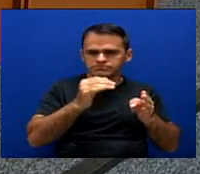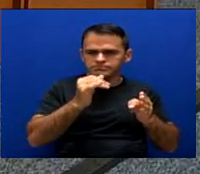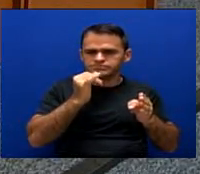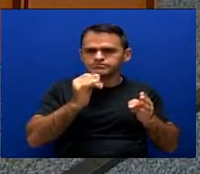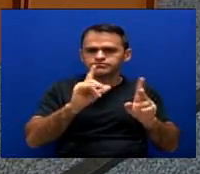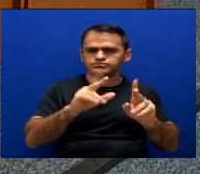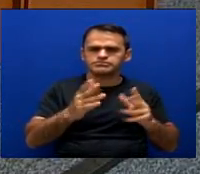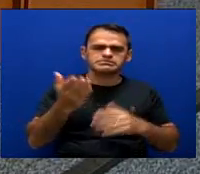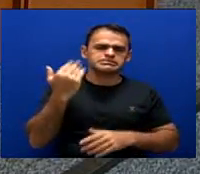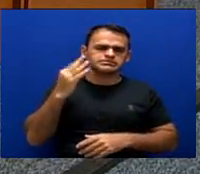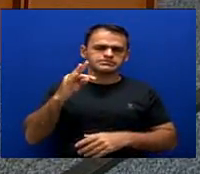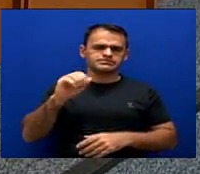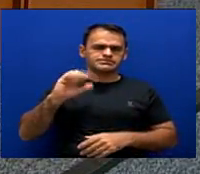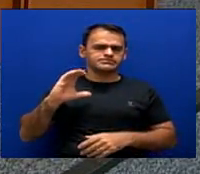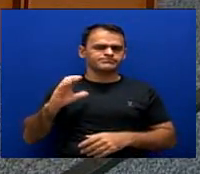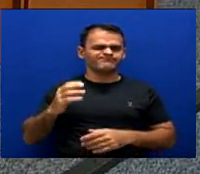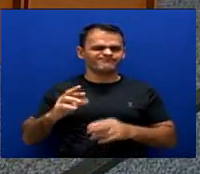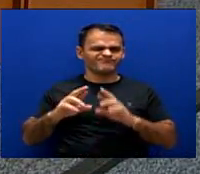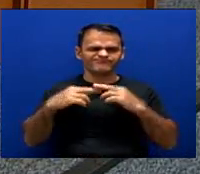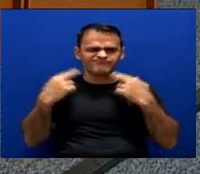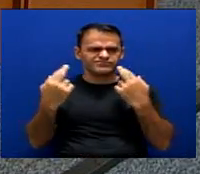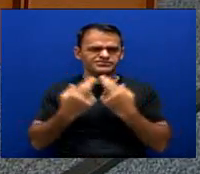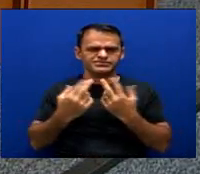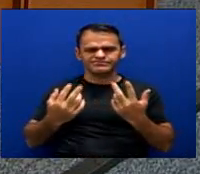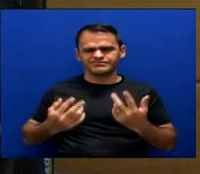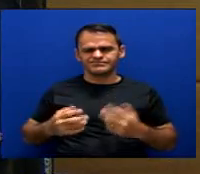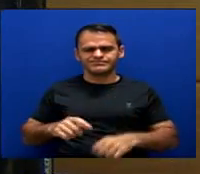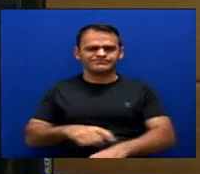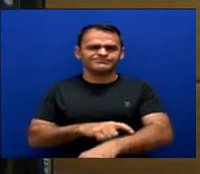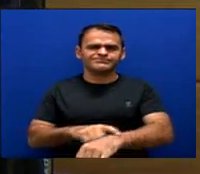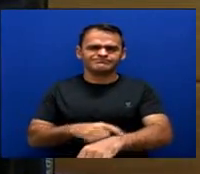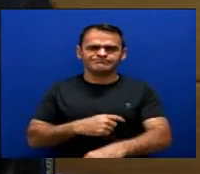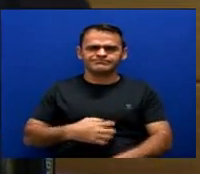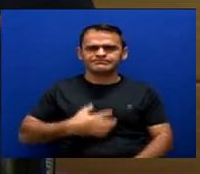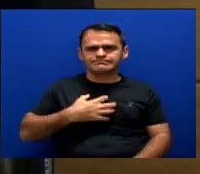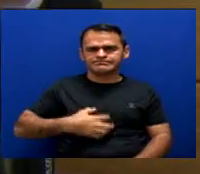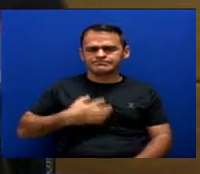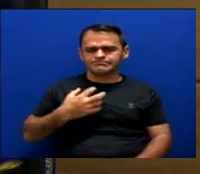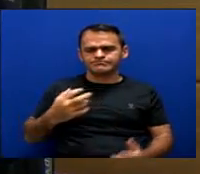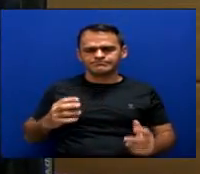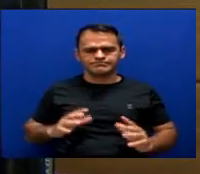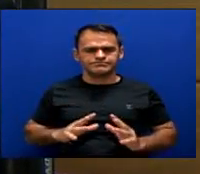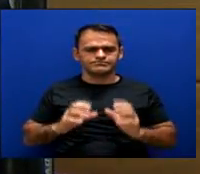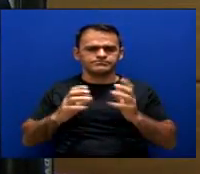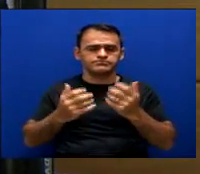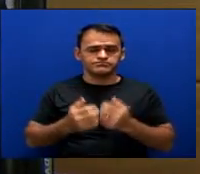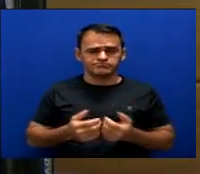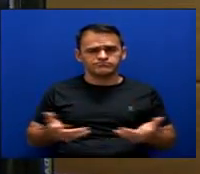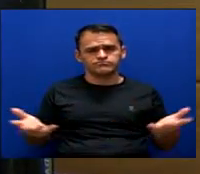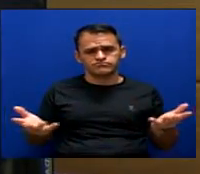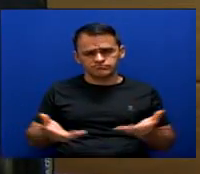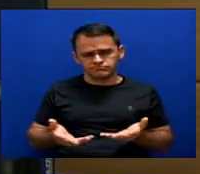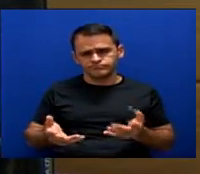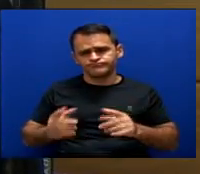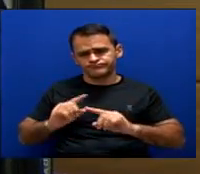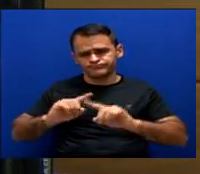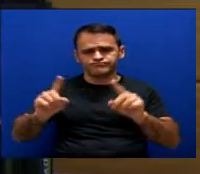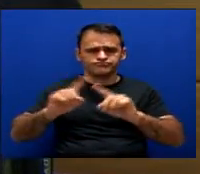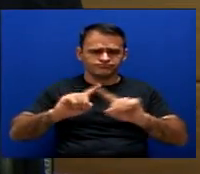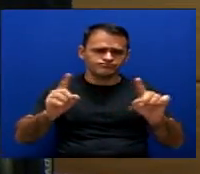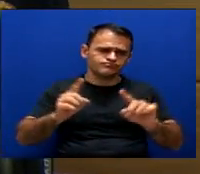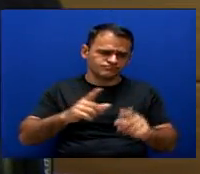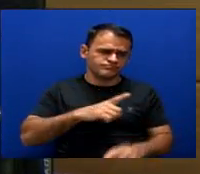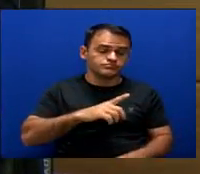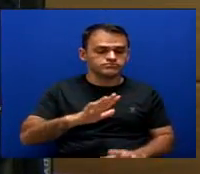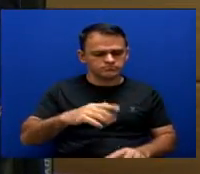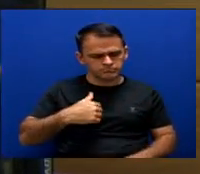que era quase que é agressivo com relação então hoje apesar de todas as críticas tão certo eu me sinto